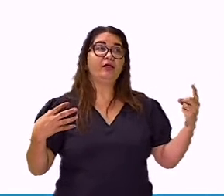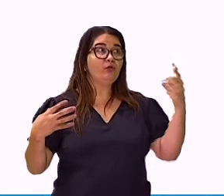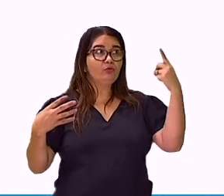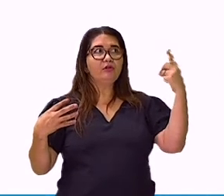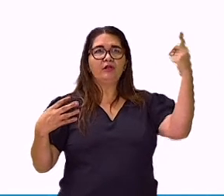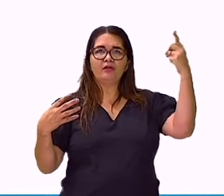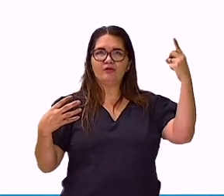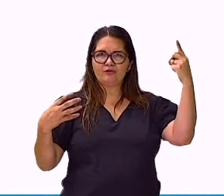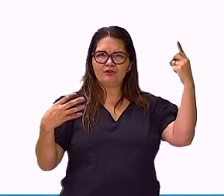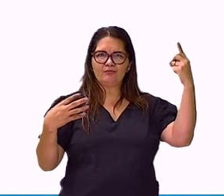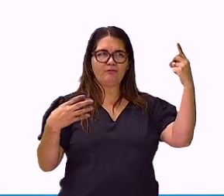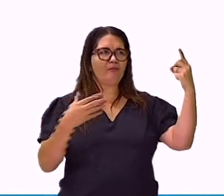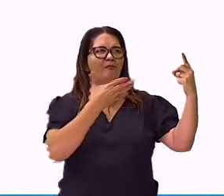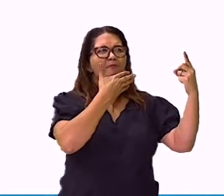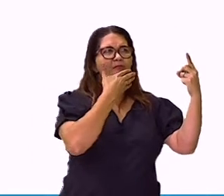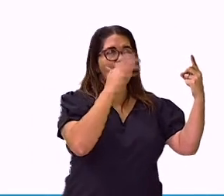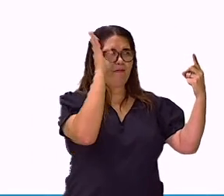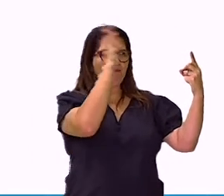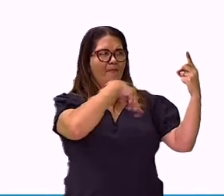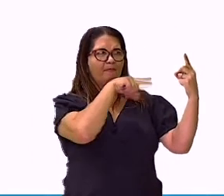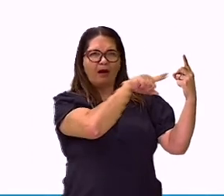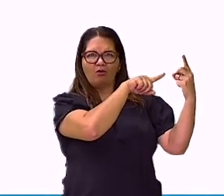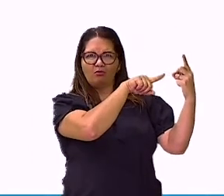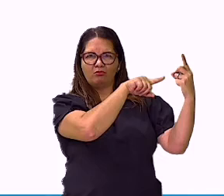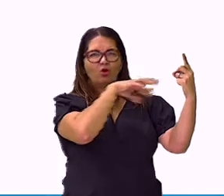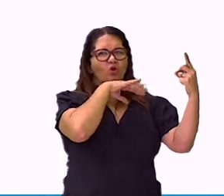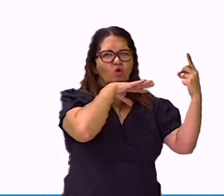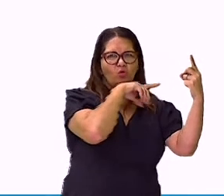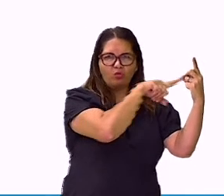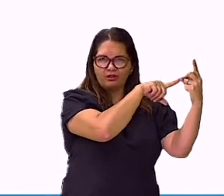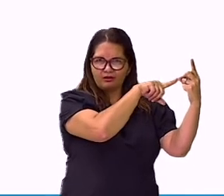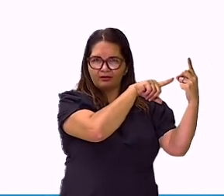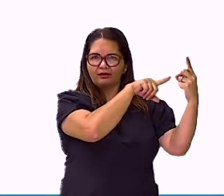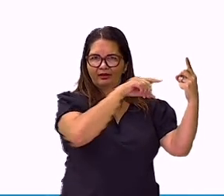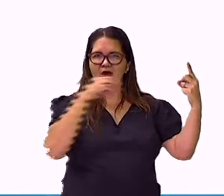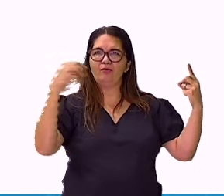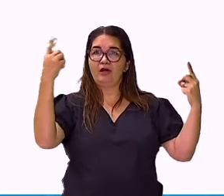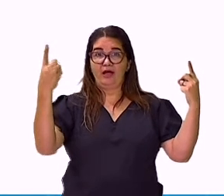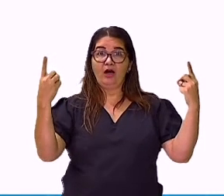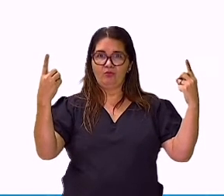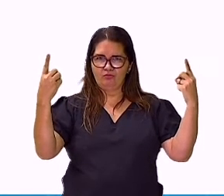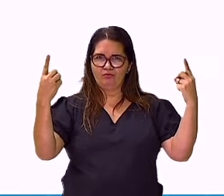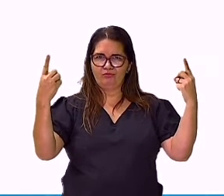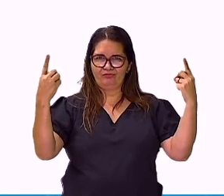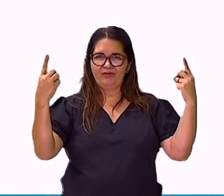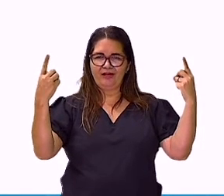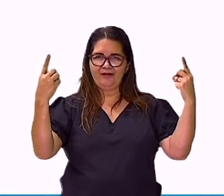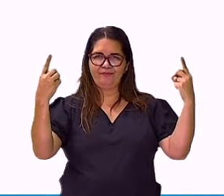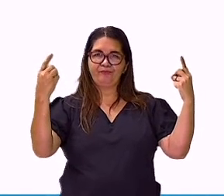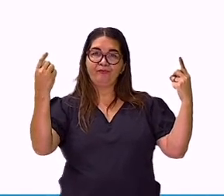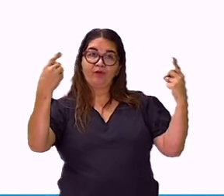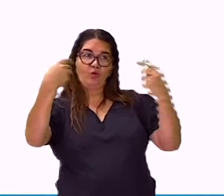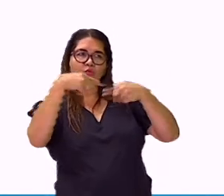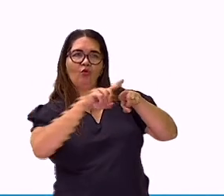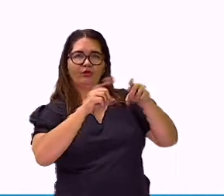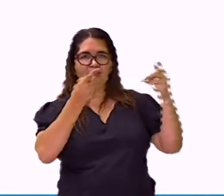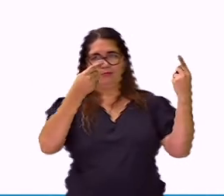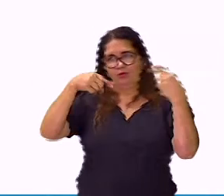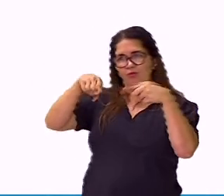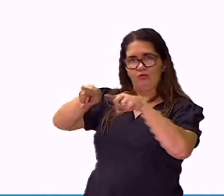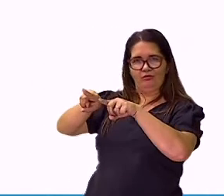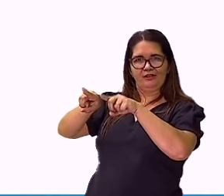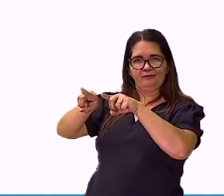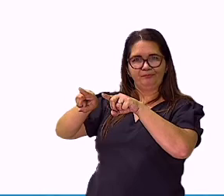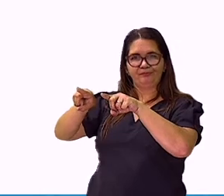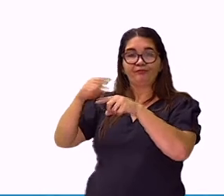lado, ora olhando para o bem, ora olhando para o mal, né? O deus aqui, Mazda.